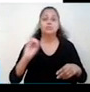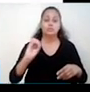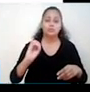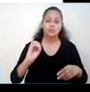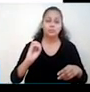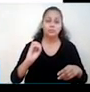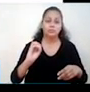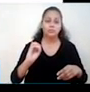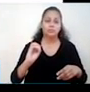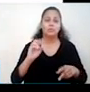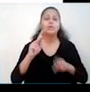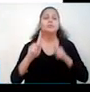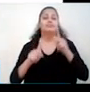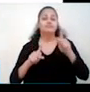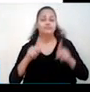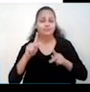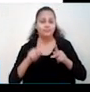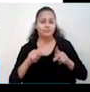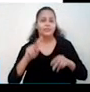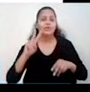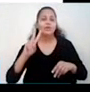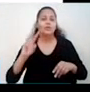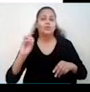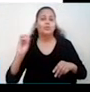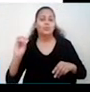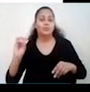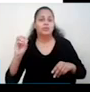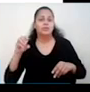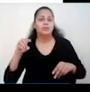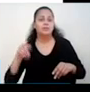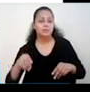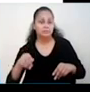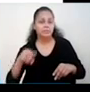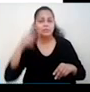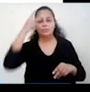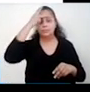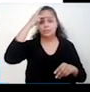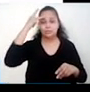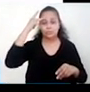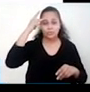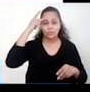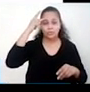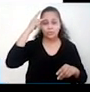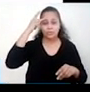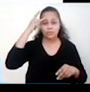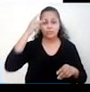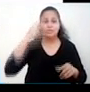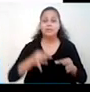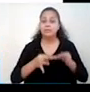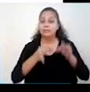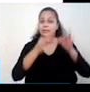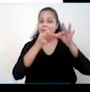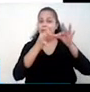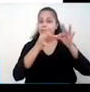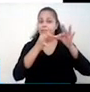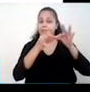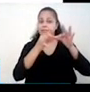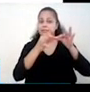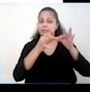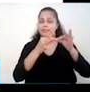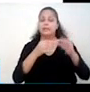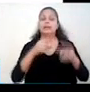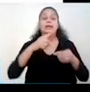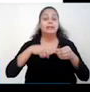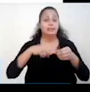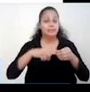mil pessoas assistem às missas da Basílica. Por isso, melhor se programar. As vagas nos hotéis da